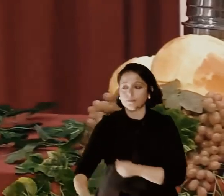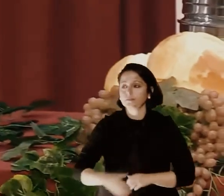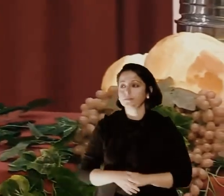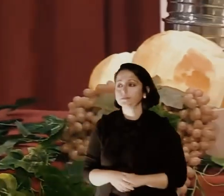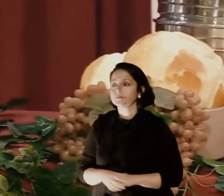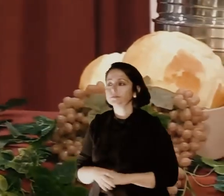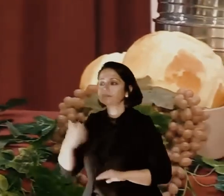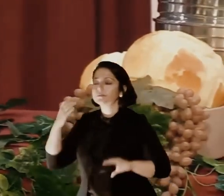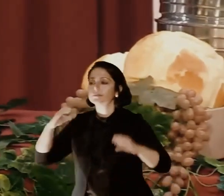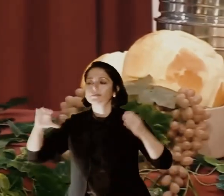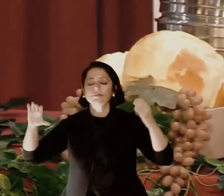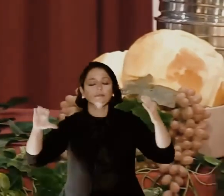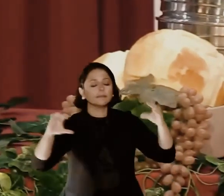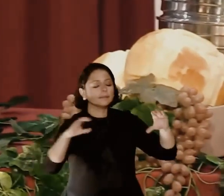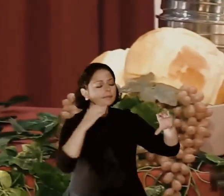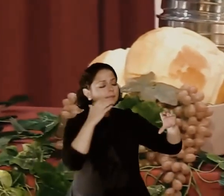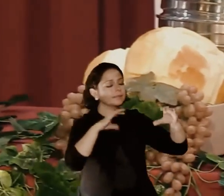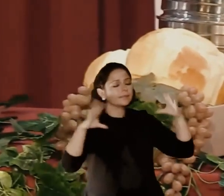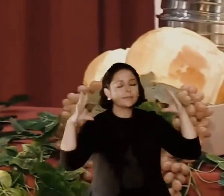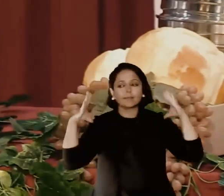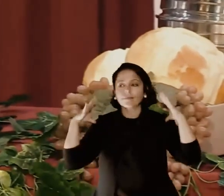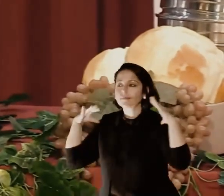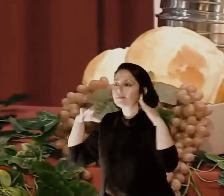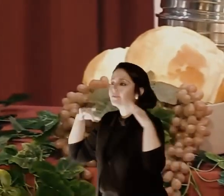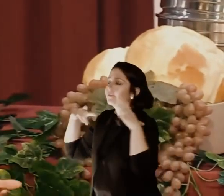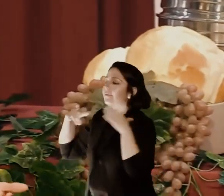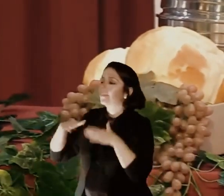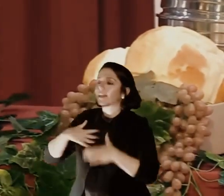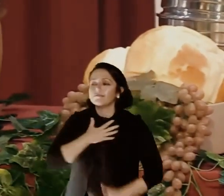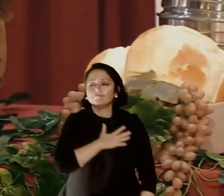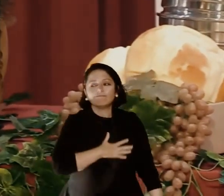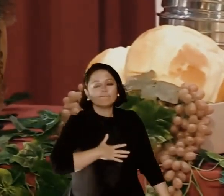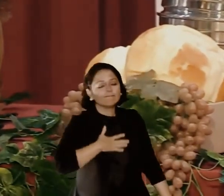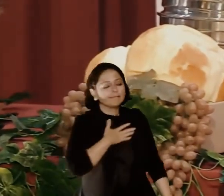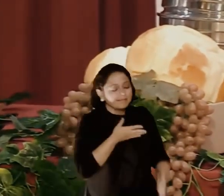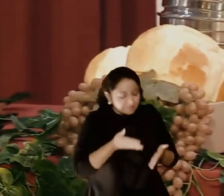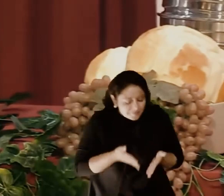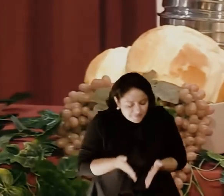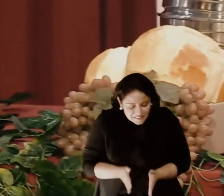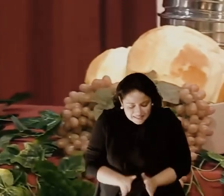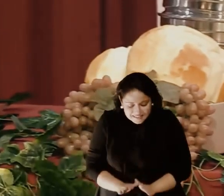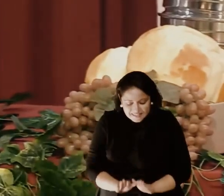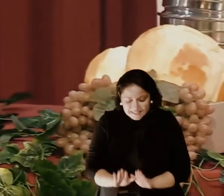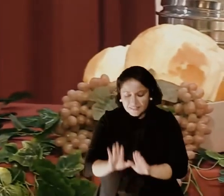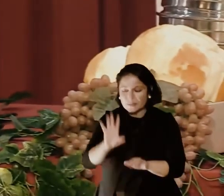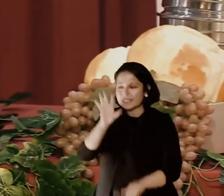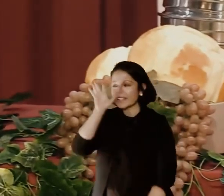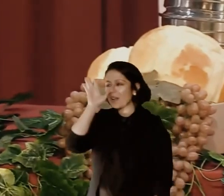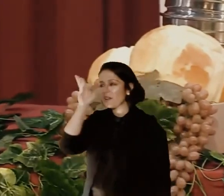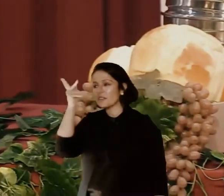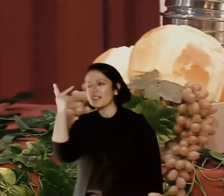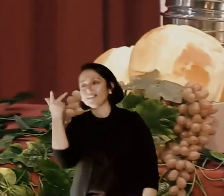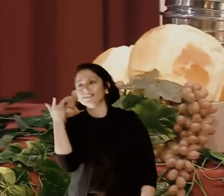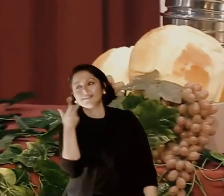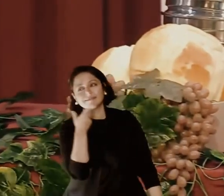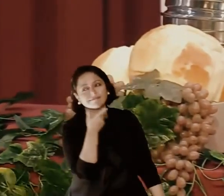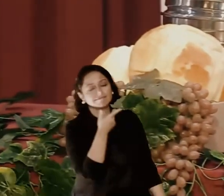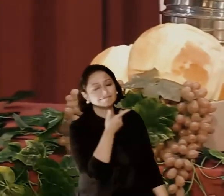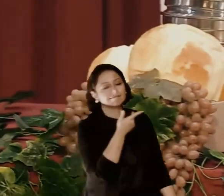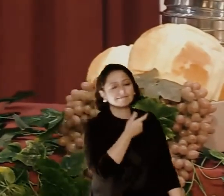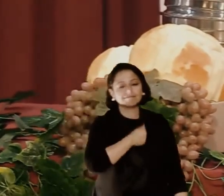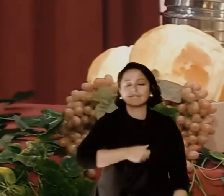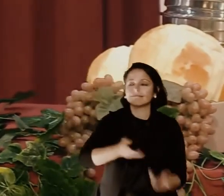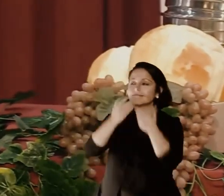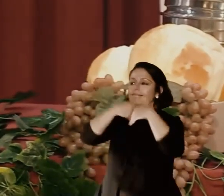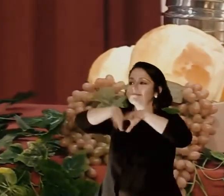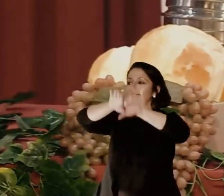Cantam anjos, harmonias, ao nascer o Salvador. Traz